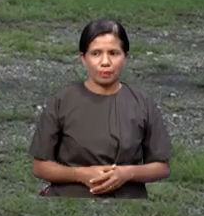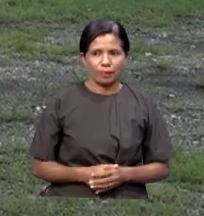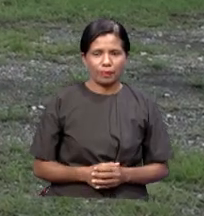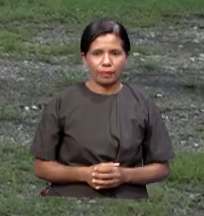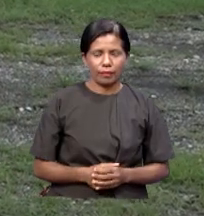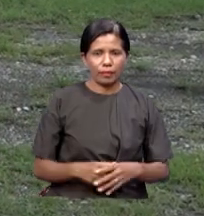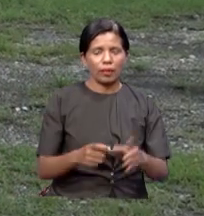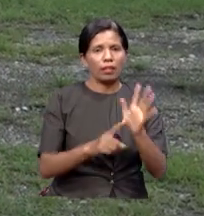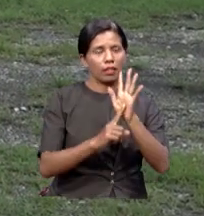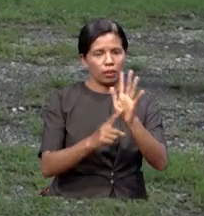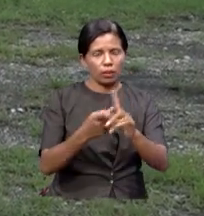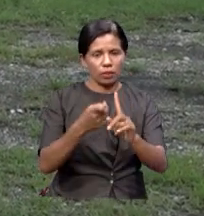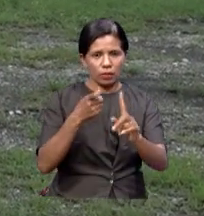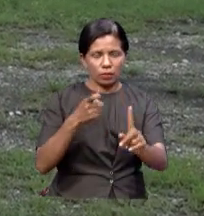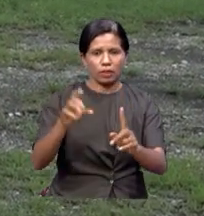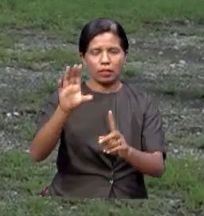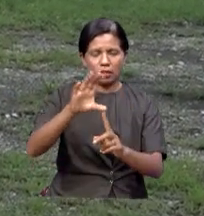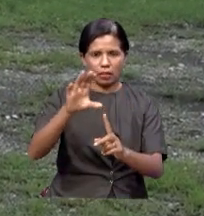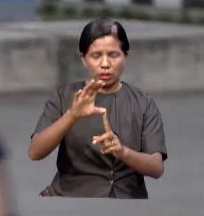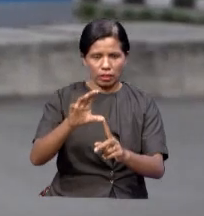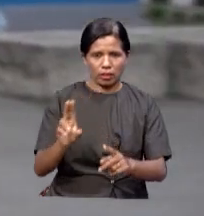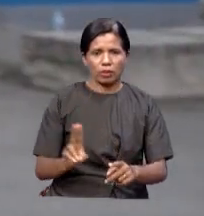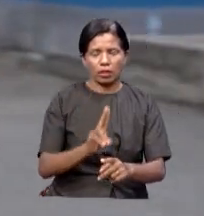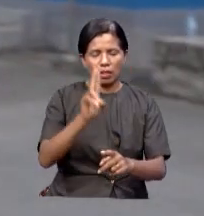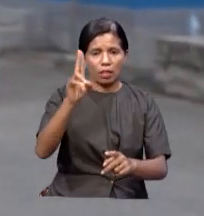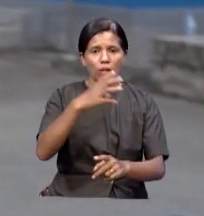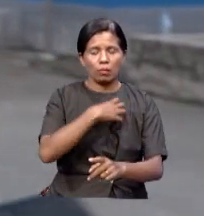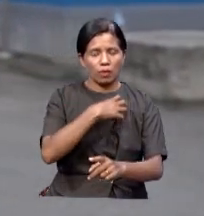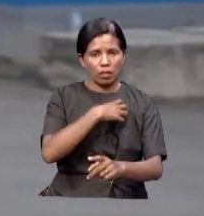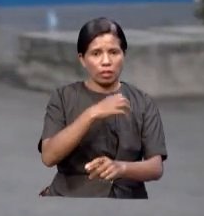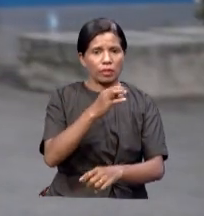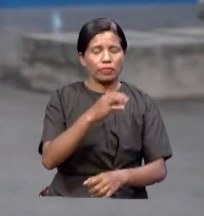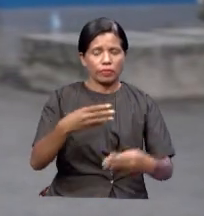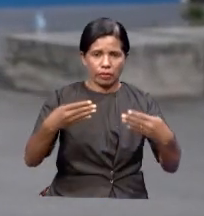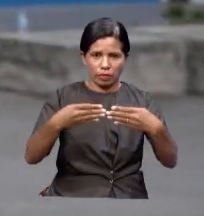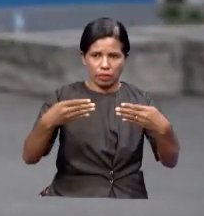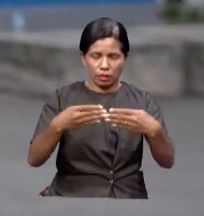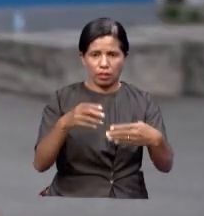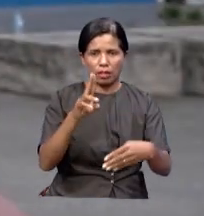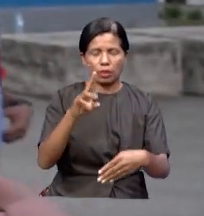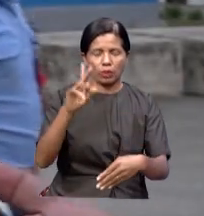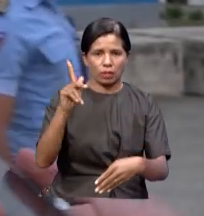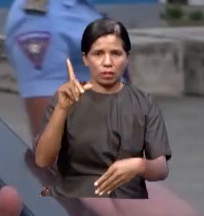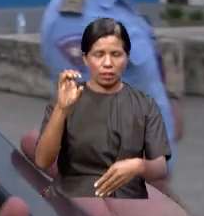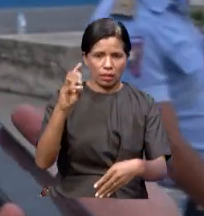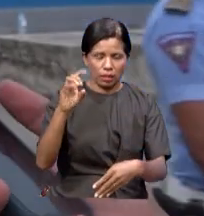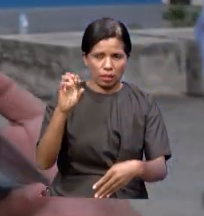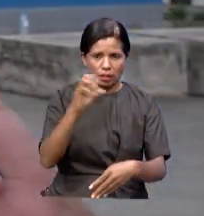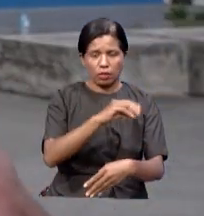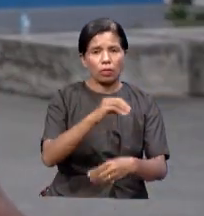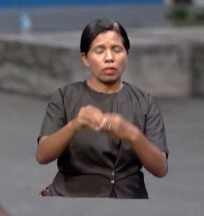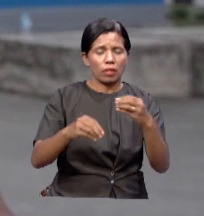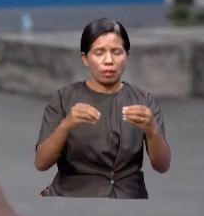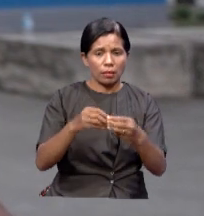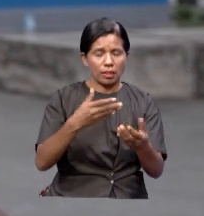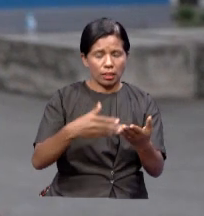Questão ni hatohusi comandante unidade polícia fronteira, superintendente polícia Euclides Pelo, relaciona o demarcação fronteira